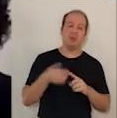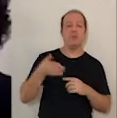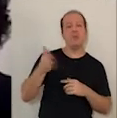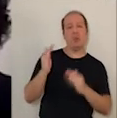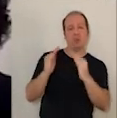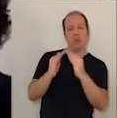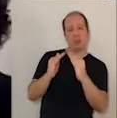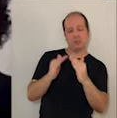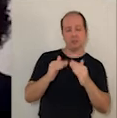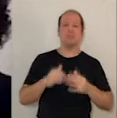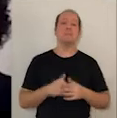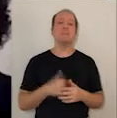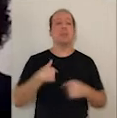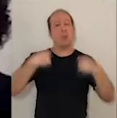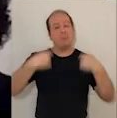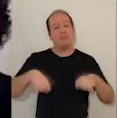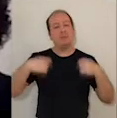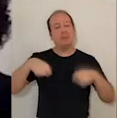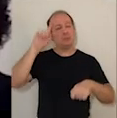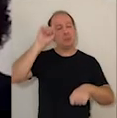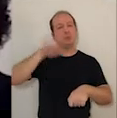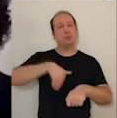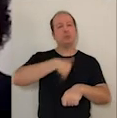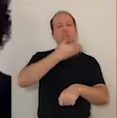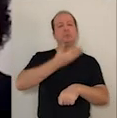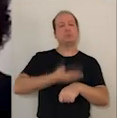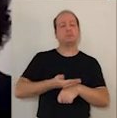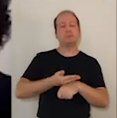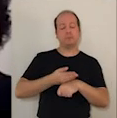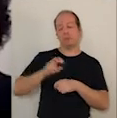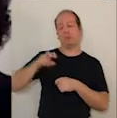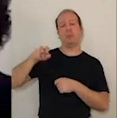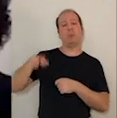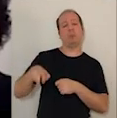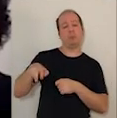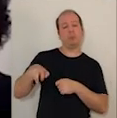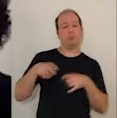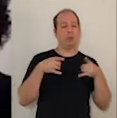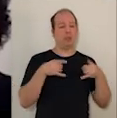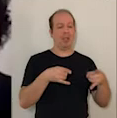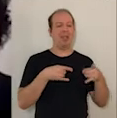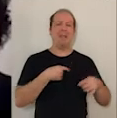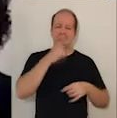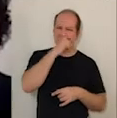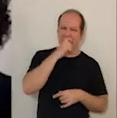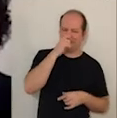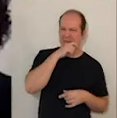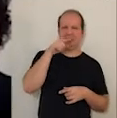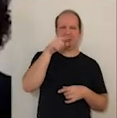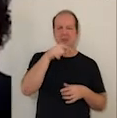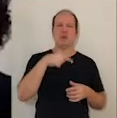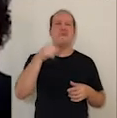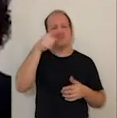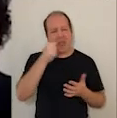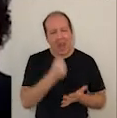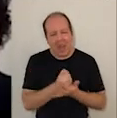casa, onde eu havia passado o dia todo sentado à cabeceira do agonizante. Está mentindo! O senhor a levou até